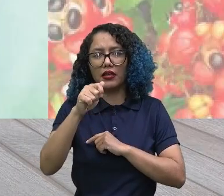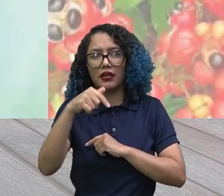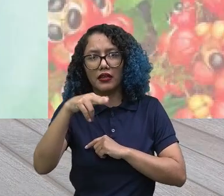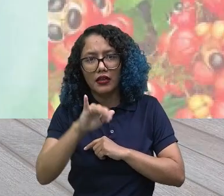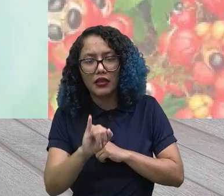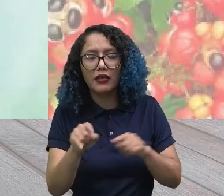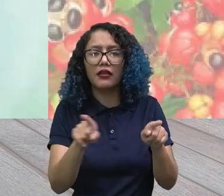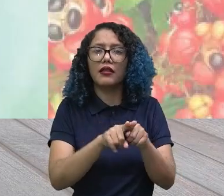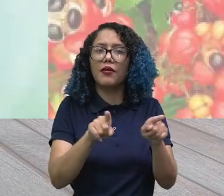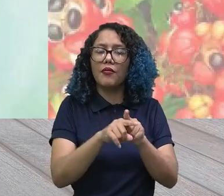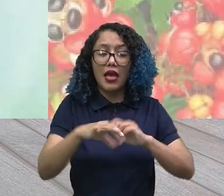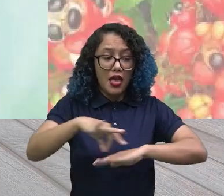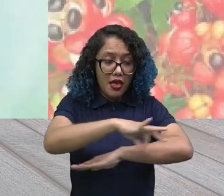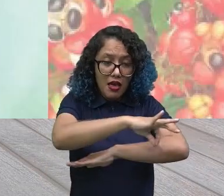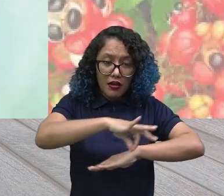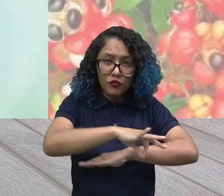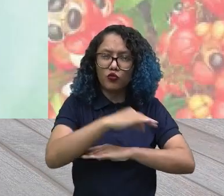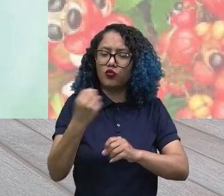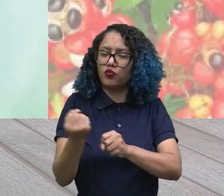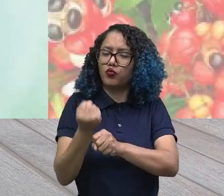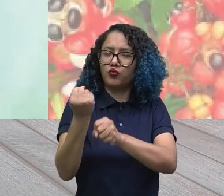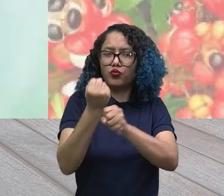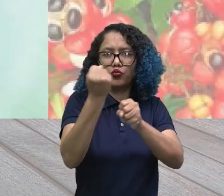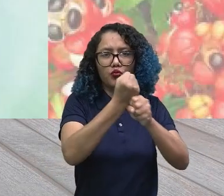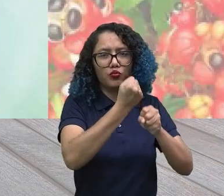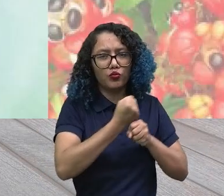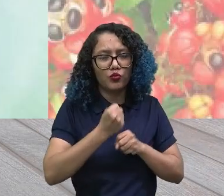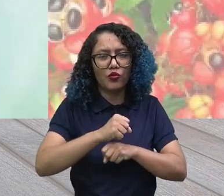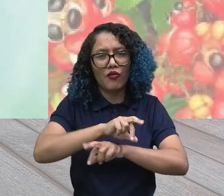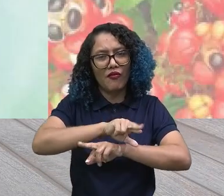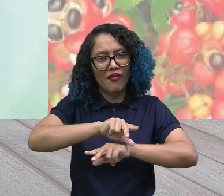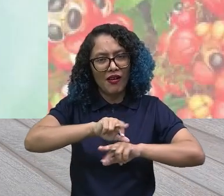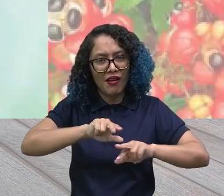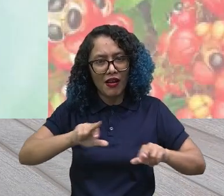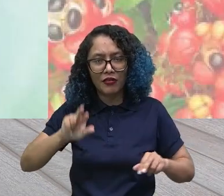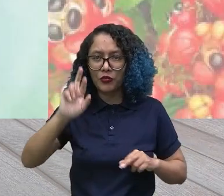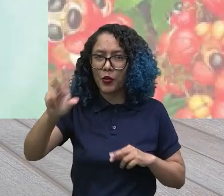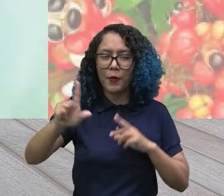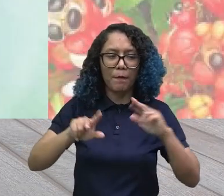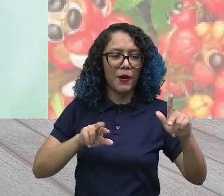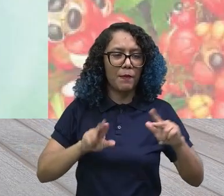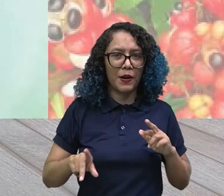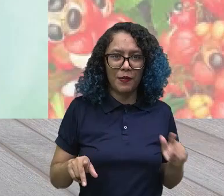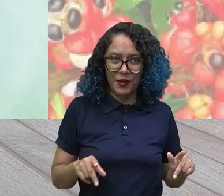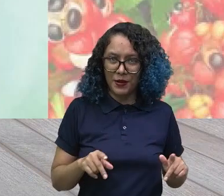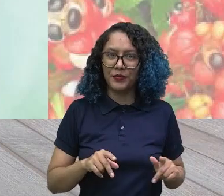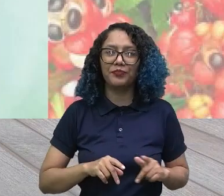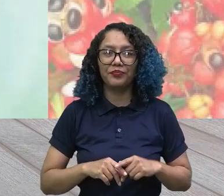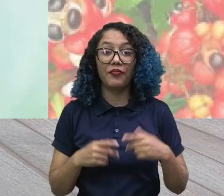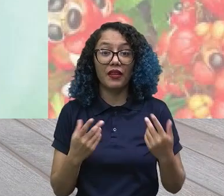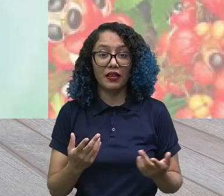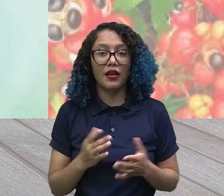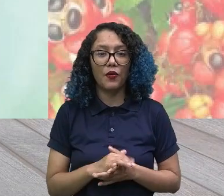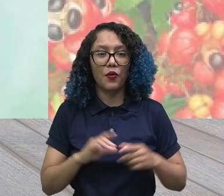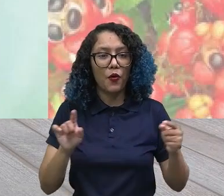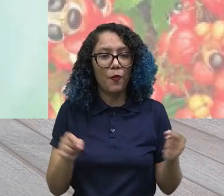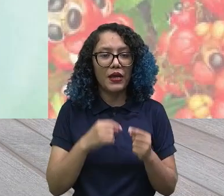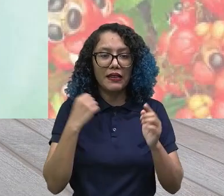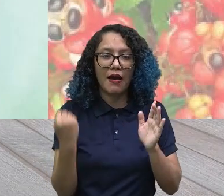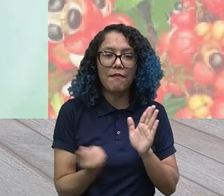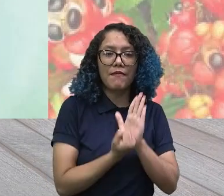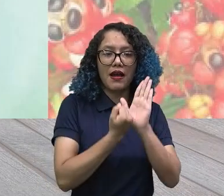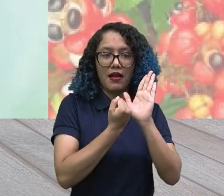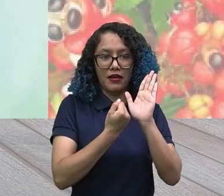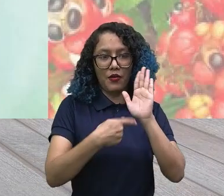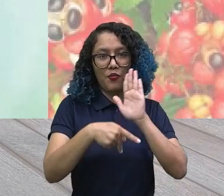da arquitetura, né, das construções, do como se constrói naquele lugar, né? Então, que funcionam como